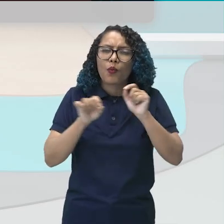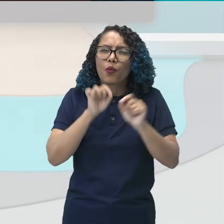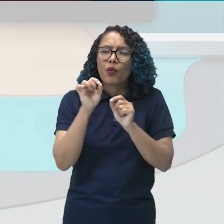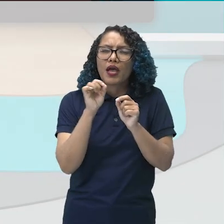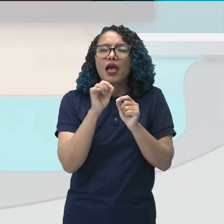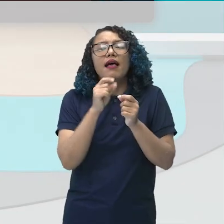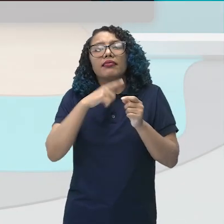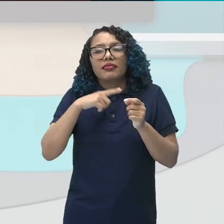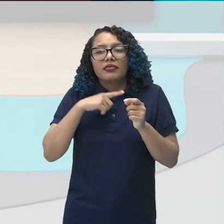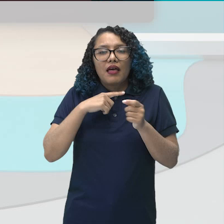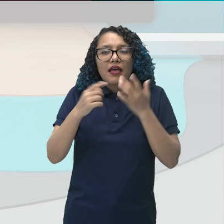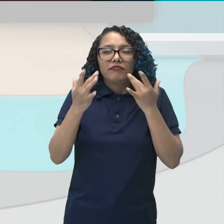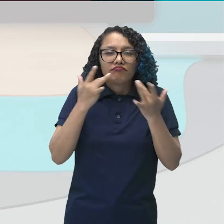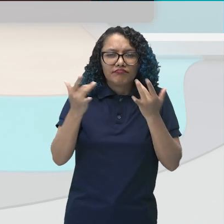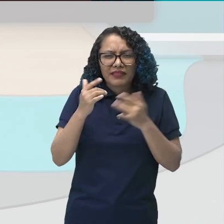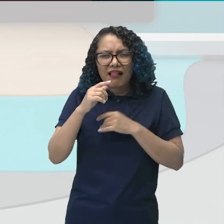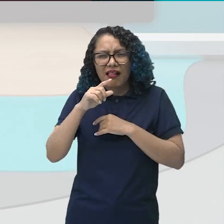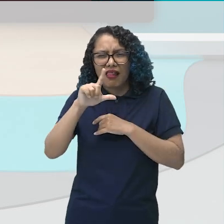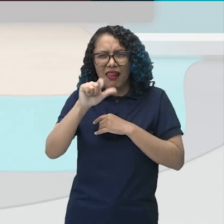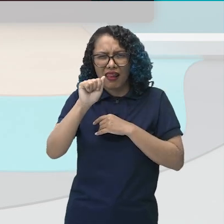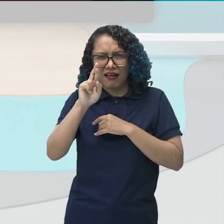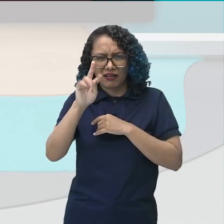gênero chamado comédia dell'arte.